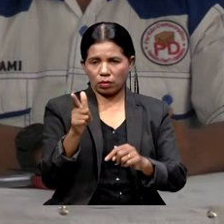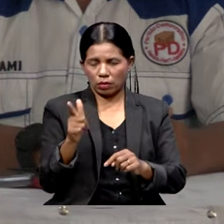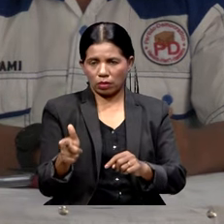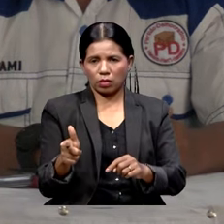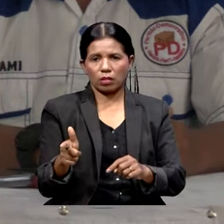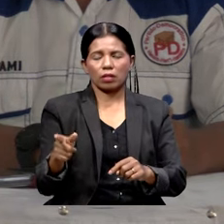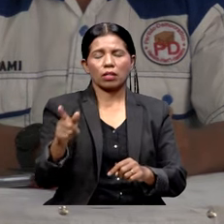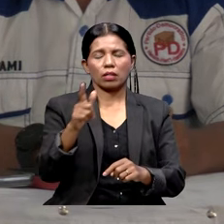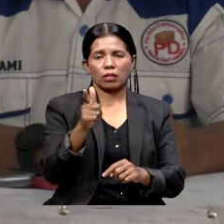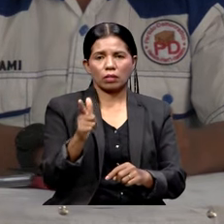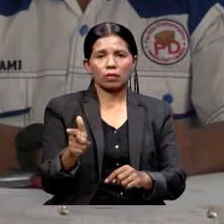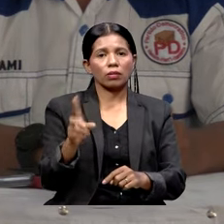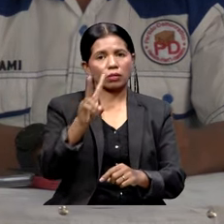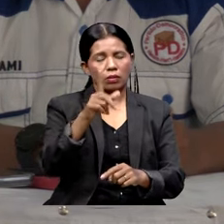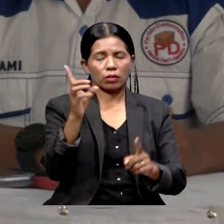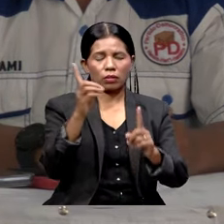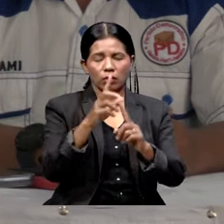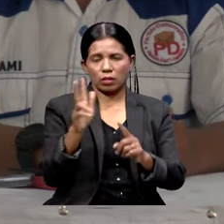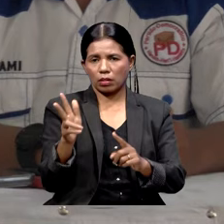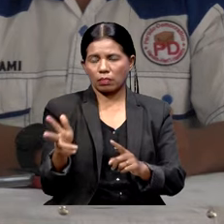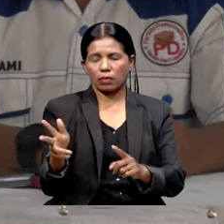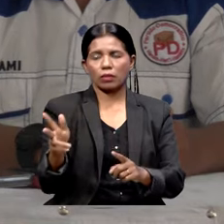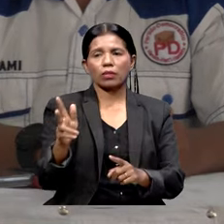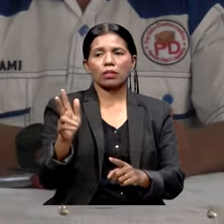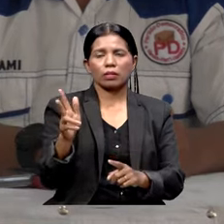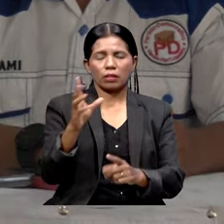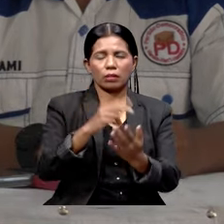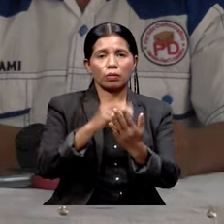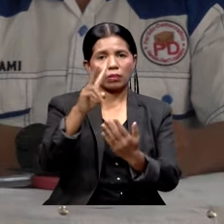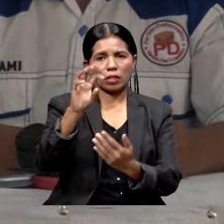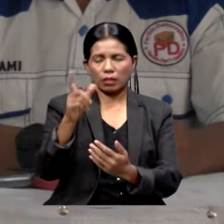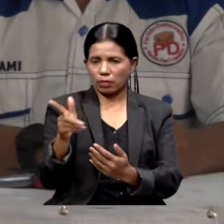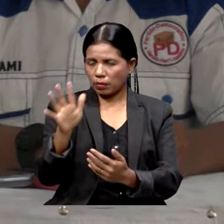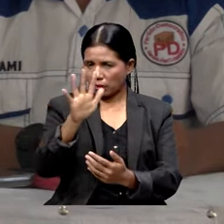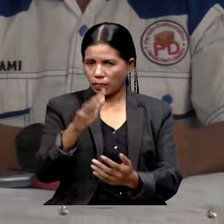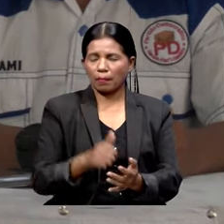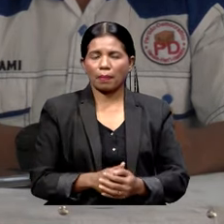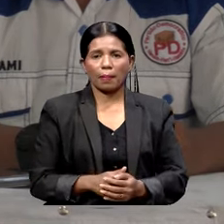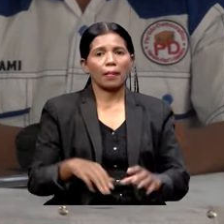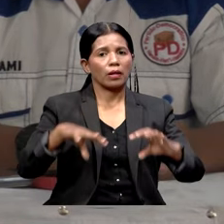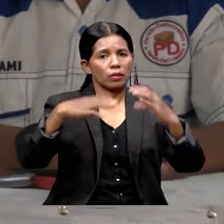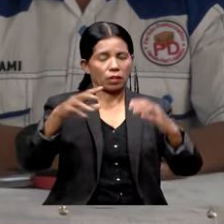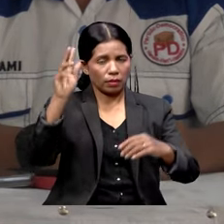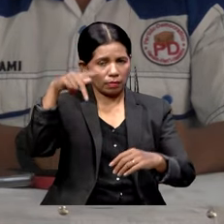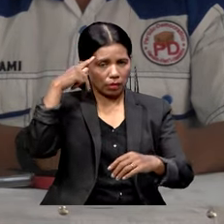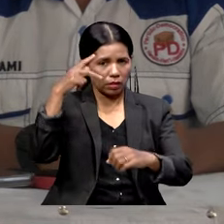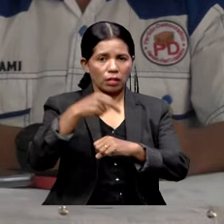22 to 30 de março de 2025. Nune Conselho Político Nacional